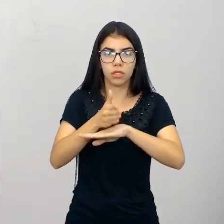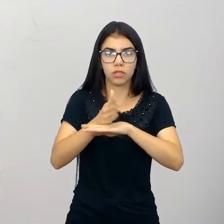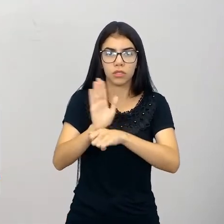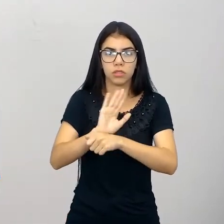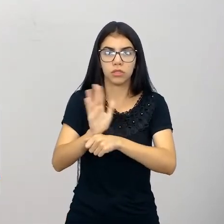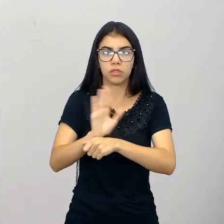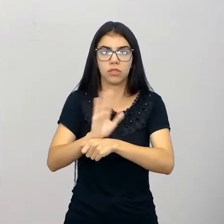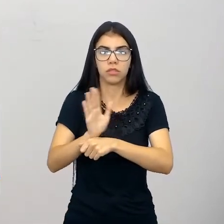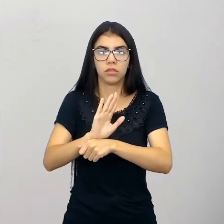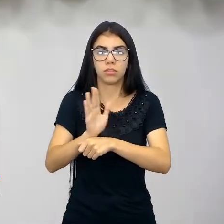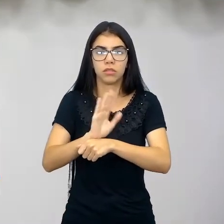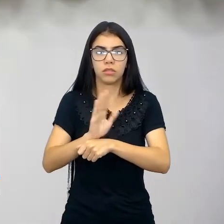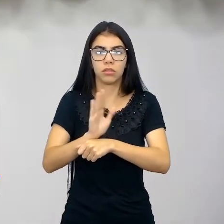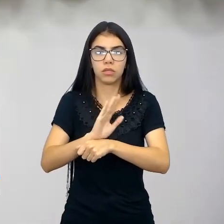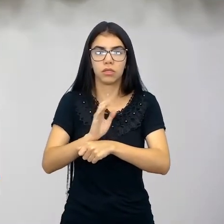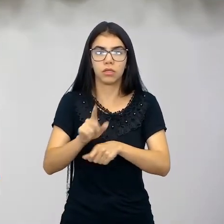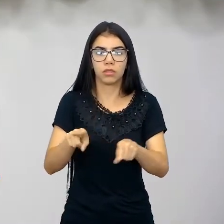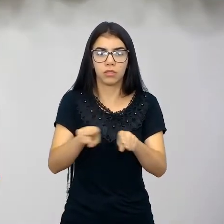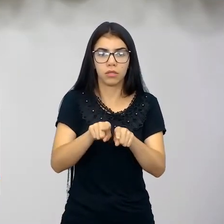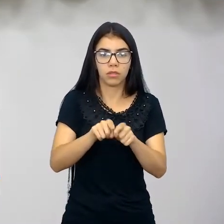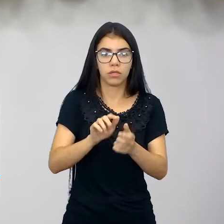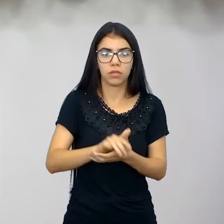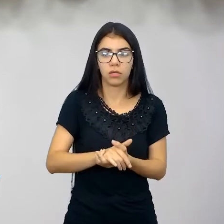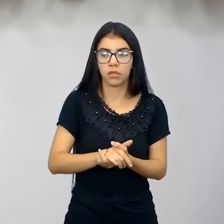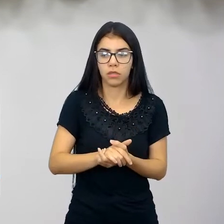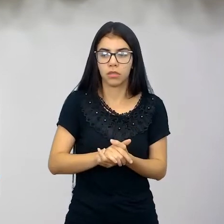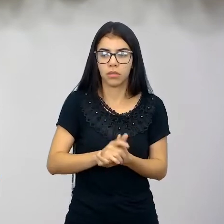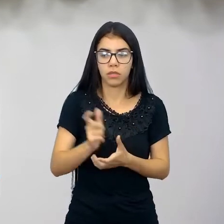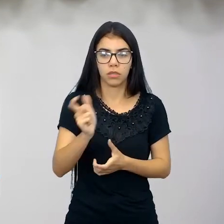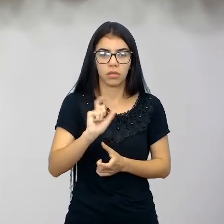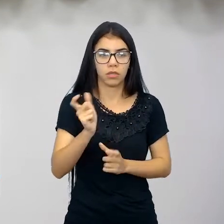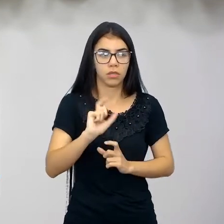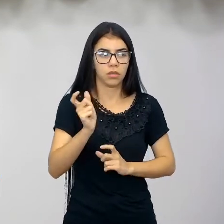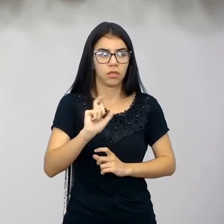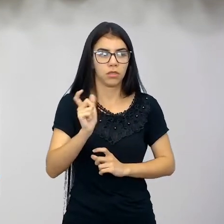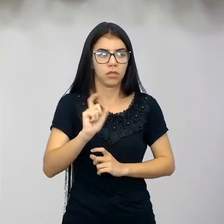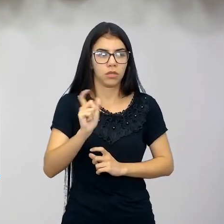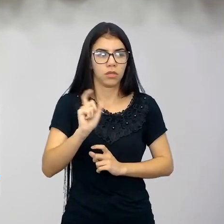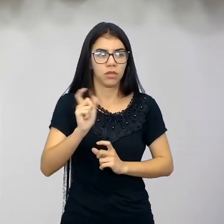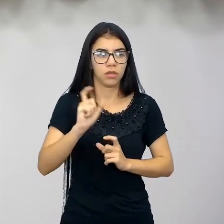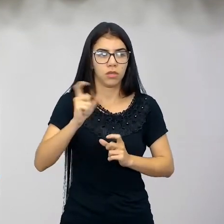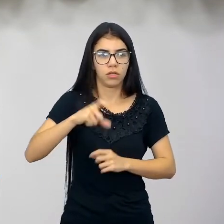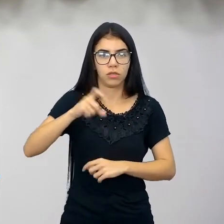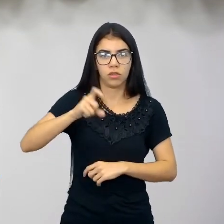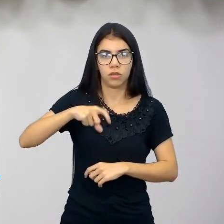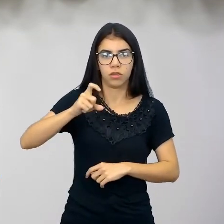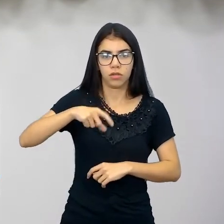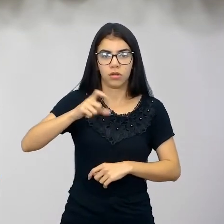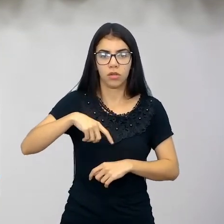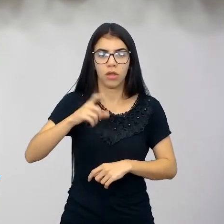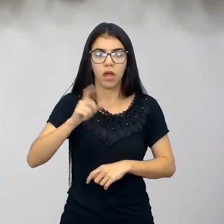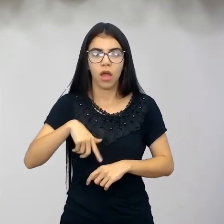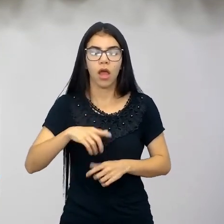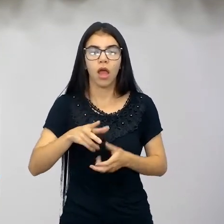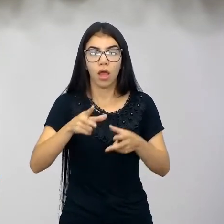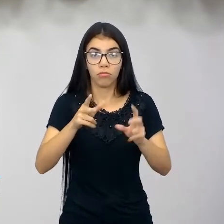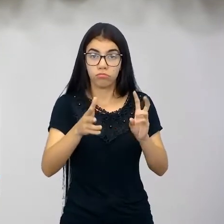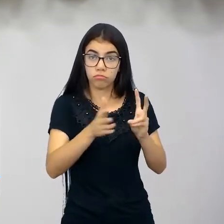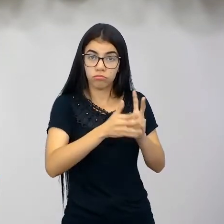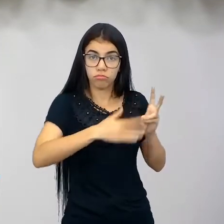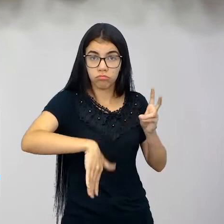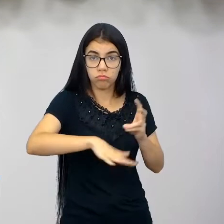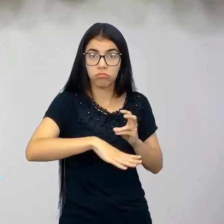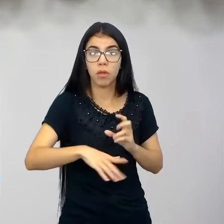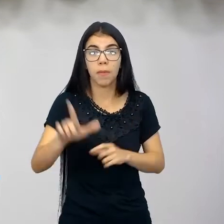sobre isso. E a gente também tem as literaturas aí africanas, também, que tem uma forte tendência à oralidade, então essa coisa de pai para filho. A